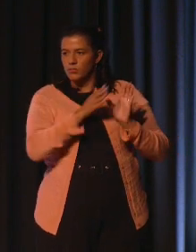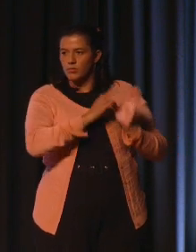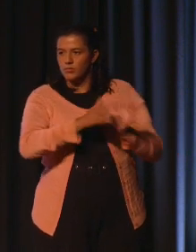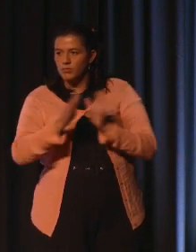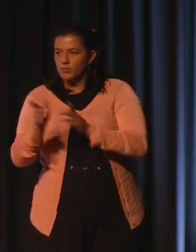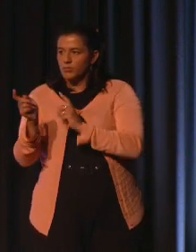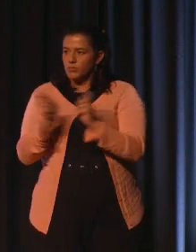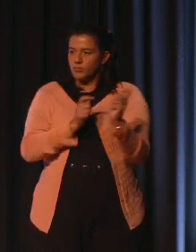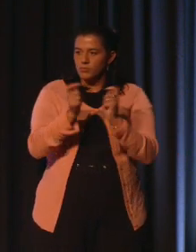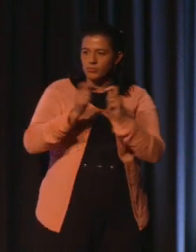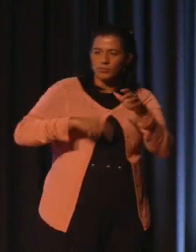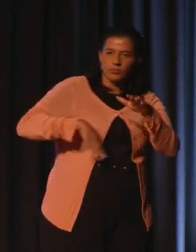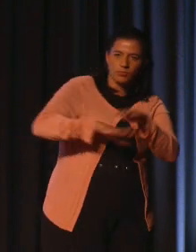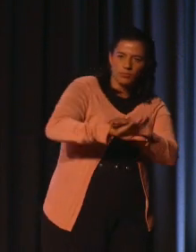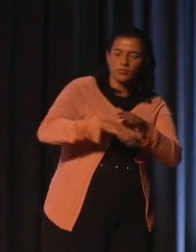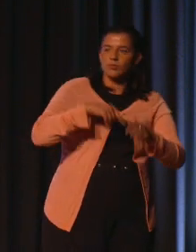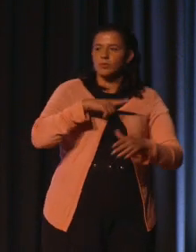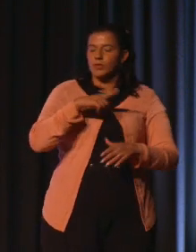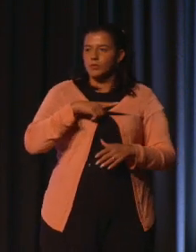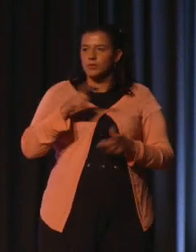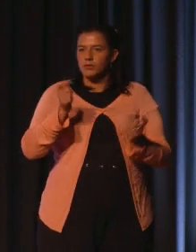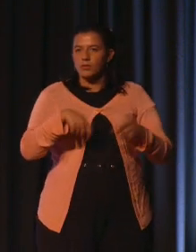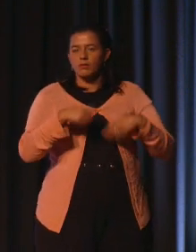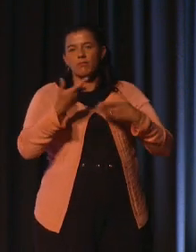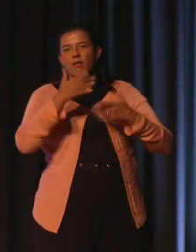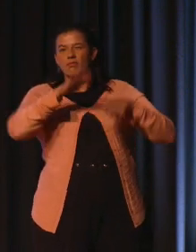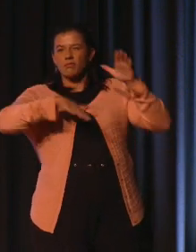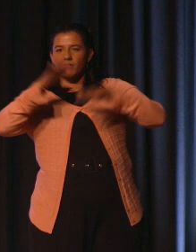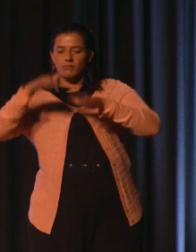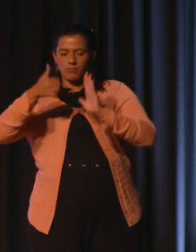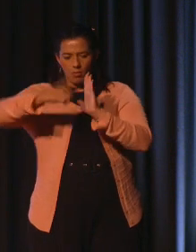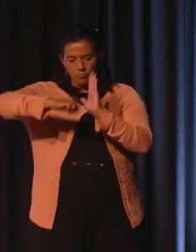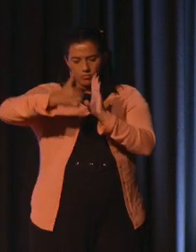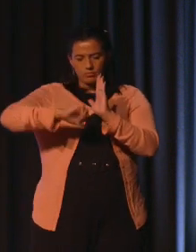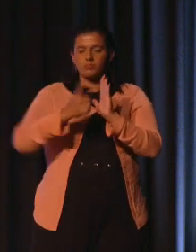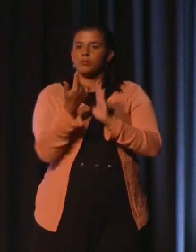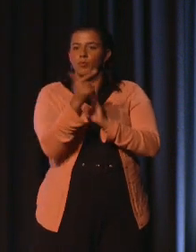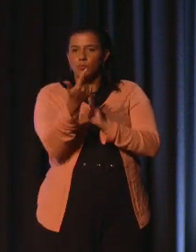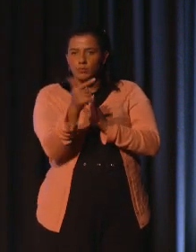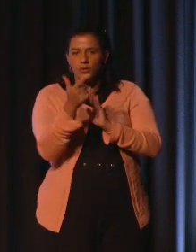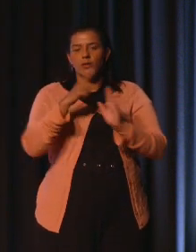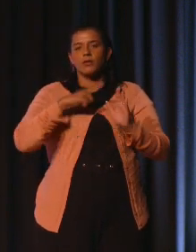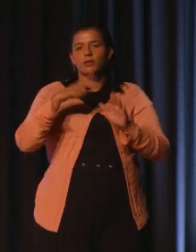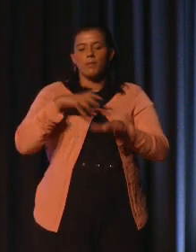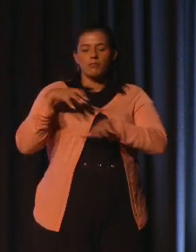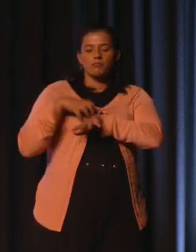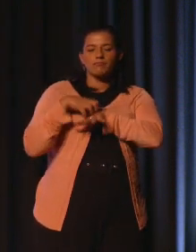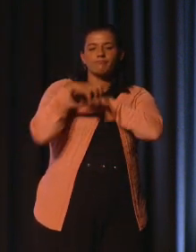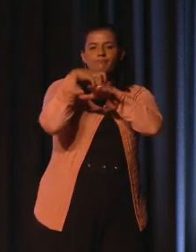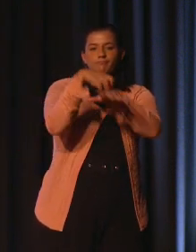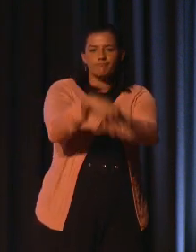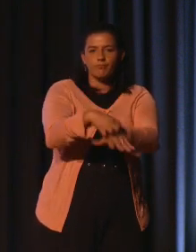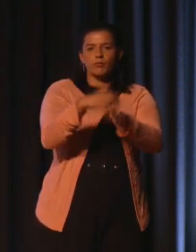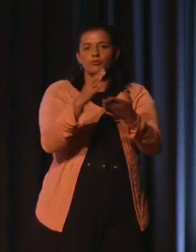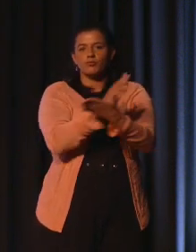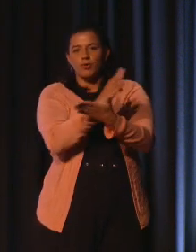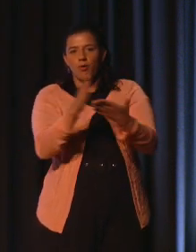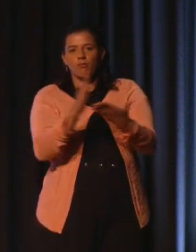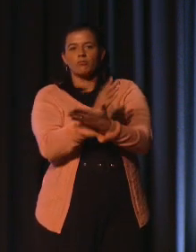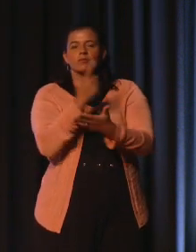estoque nas unidades, que são descentralizadas, tá? E também fazer a validação do transporte desses procoagulantes.